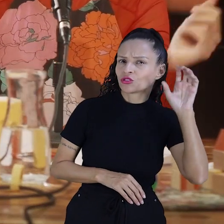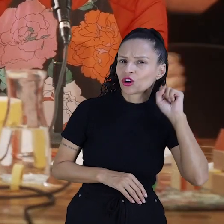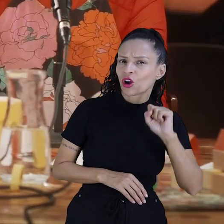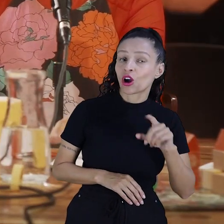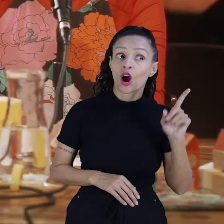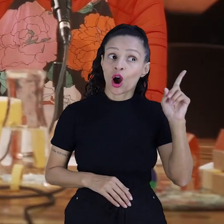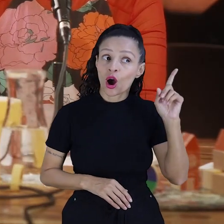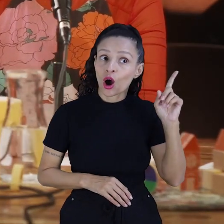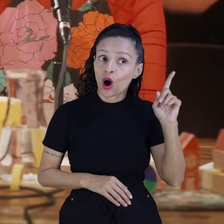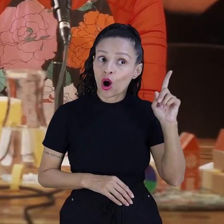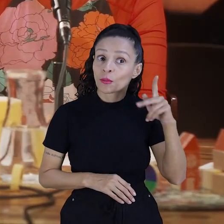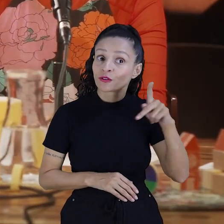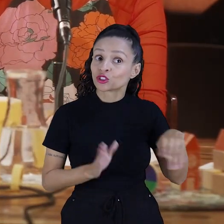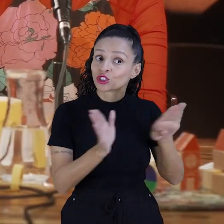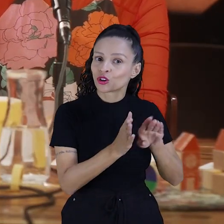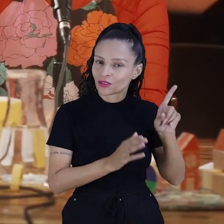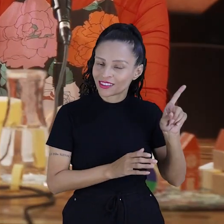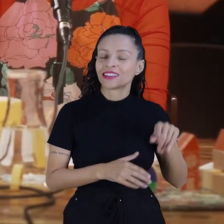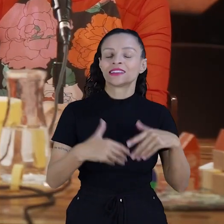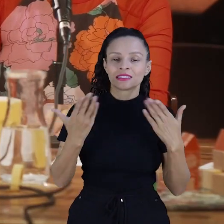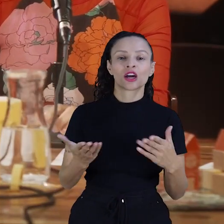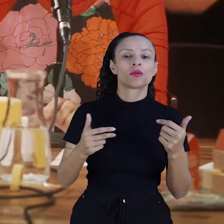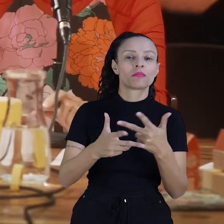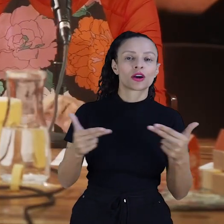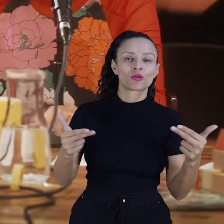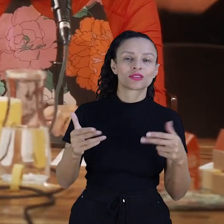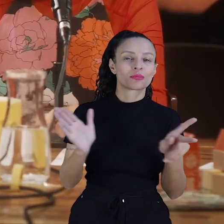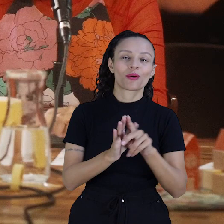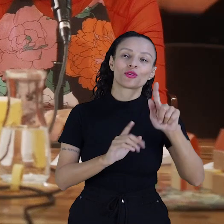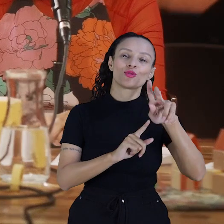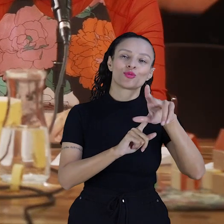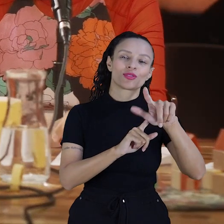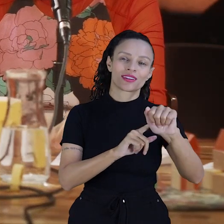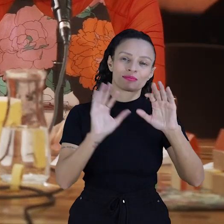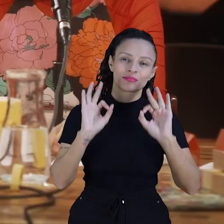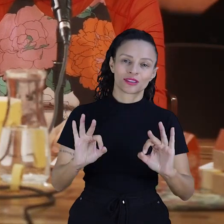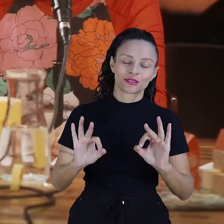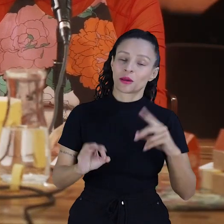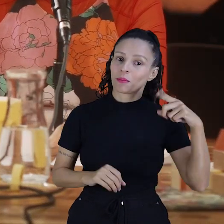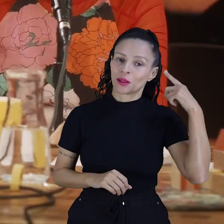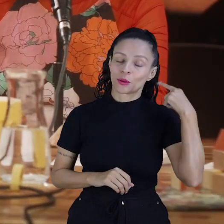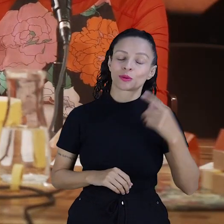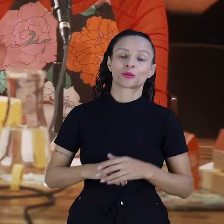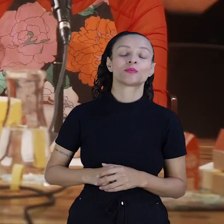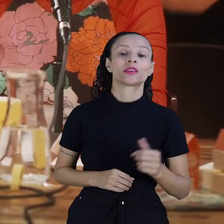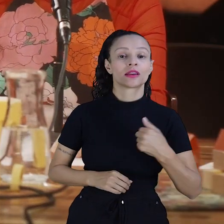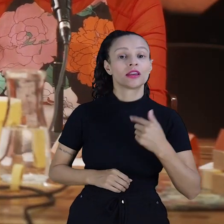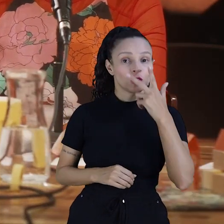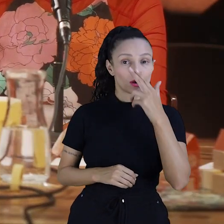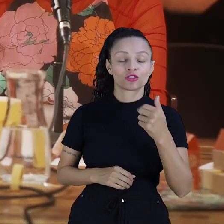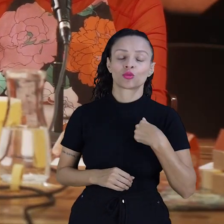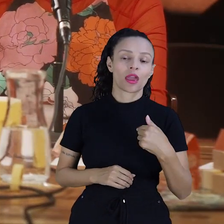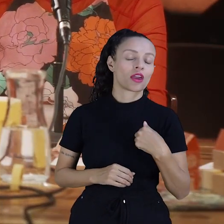escola e fez assim: ó, o Guga já tá aí. Então é uma coisa dia de Guga, né? É muito maluco. Eu acho que eu